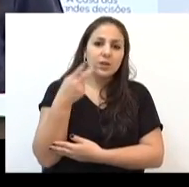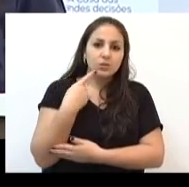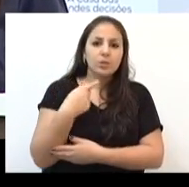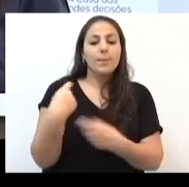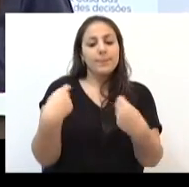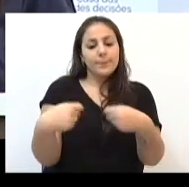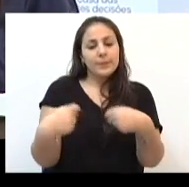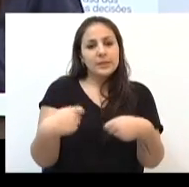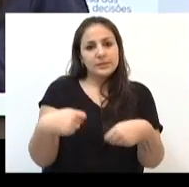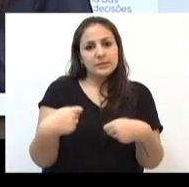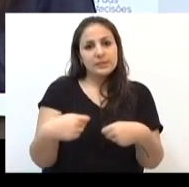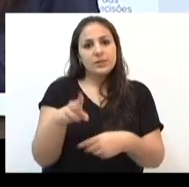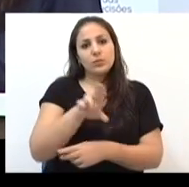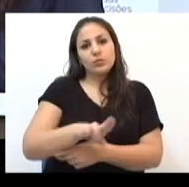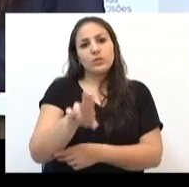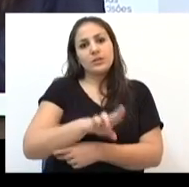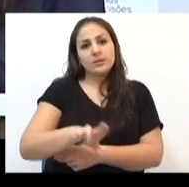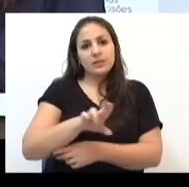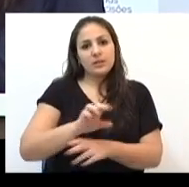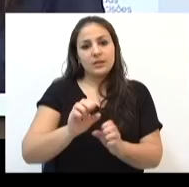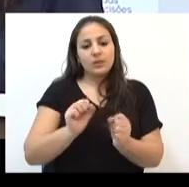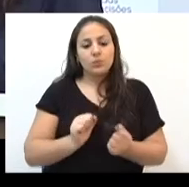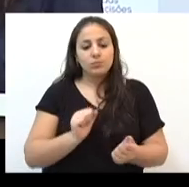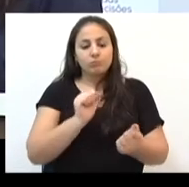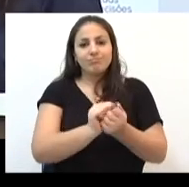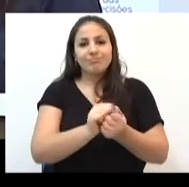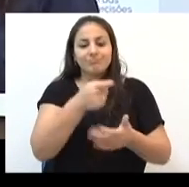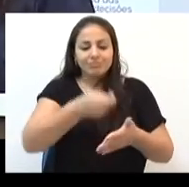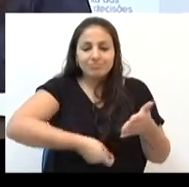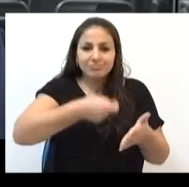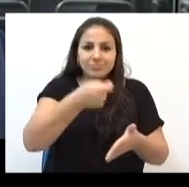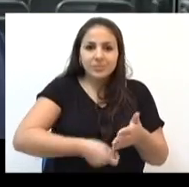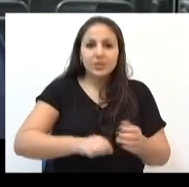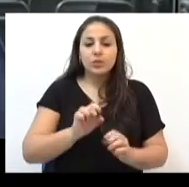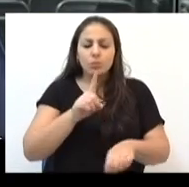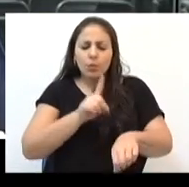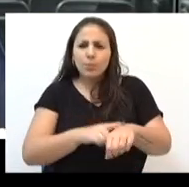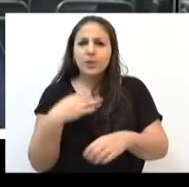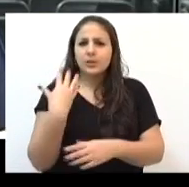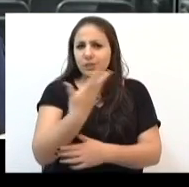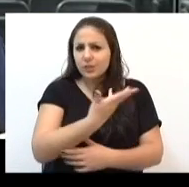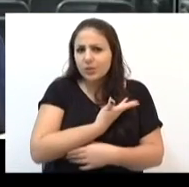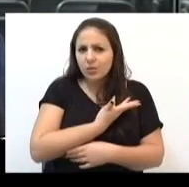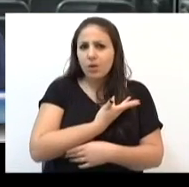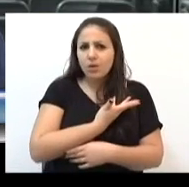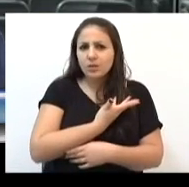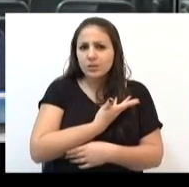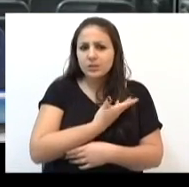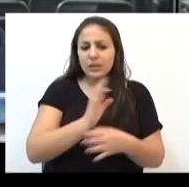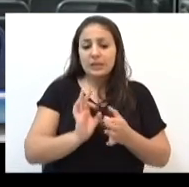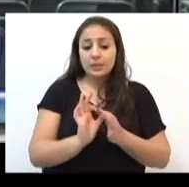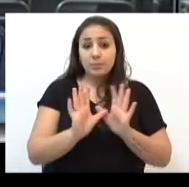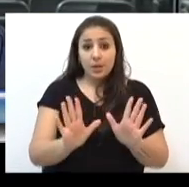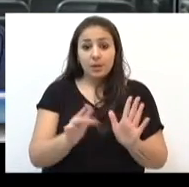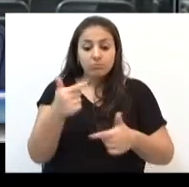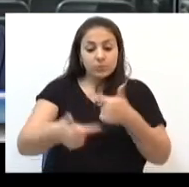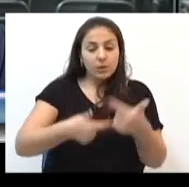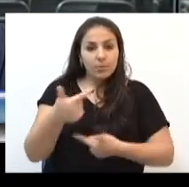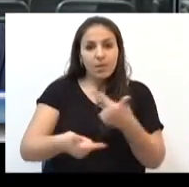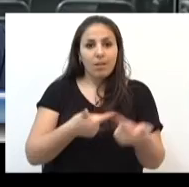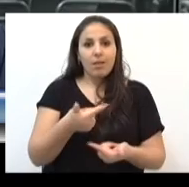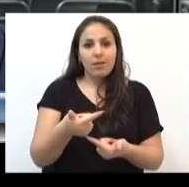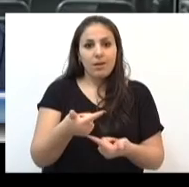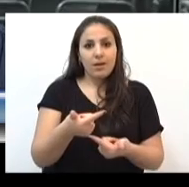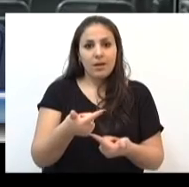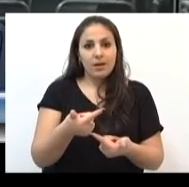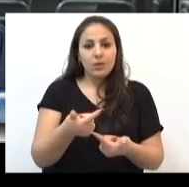Furlaneto, devem ser alcançadas com a união de esforços. Quando a gente se propõe a trabalhar em prol da educação,